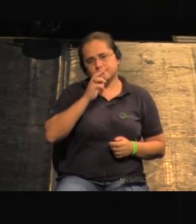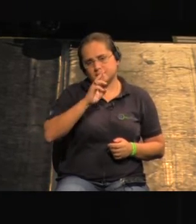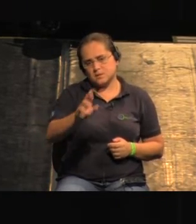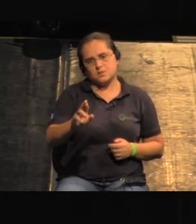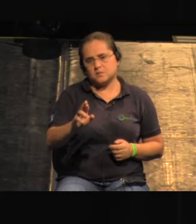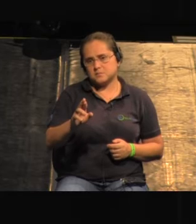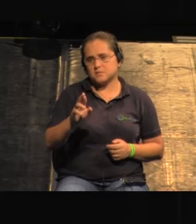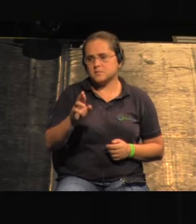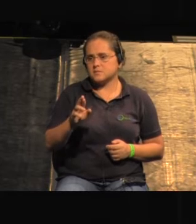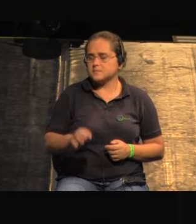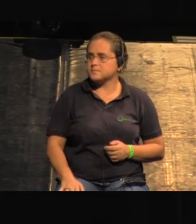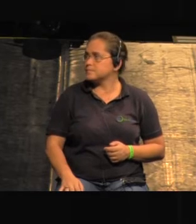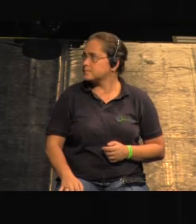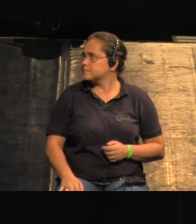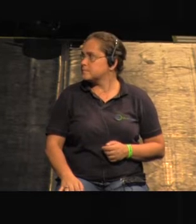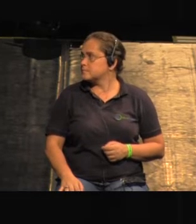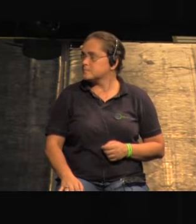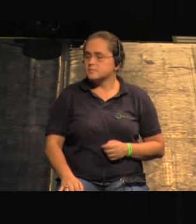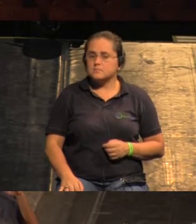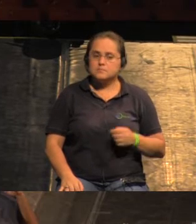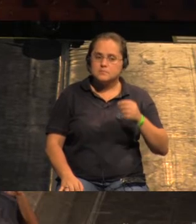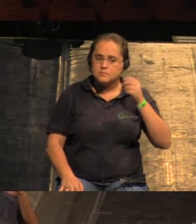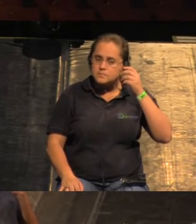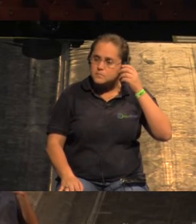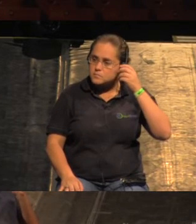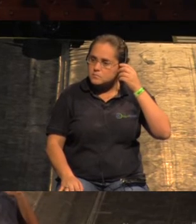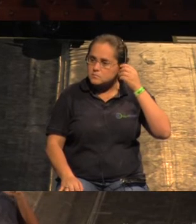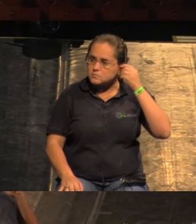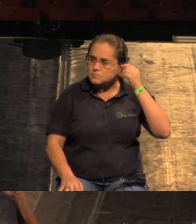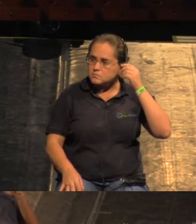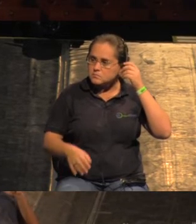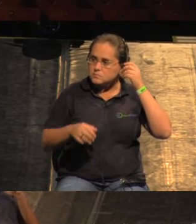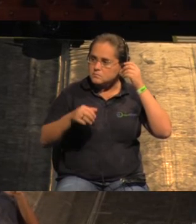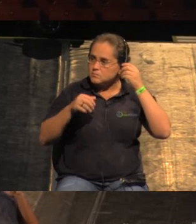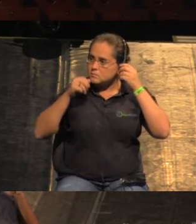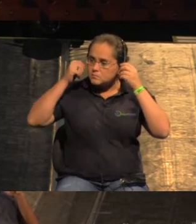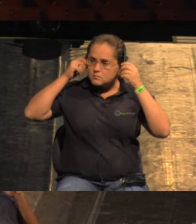econômica? Eu não tenho a resposta completa para isso. Can I jump in? Yeah.